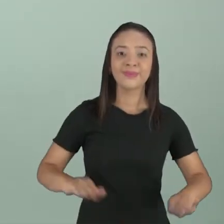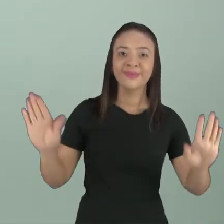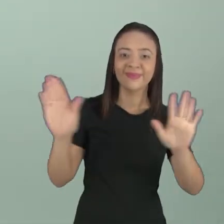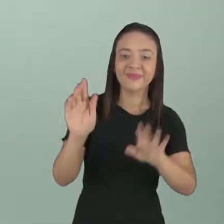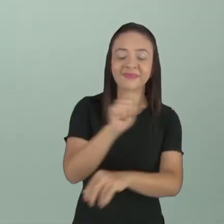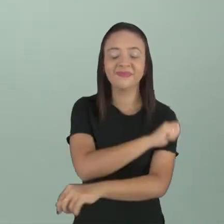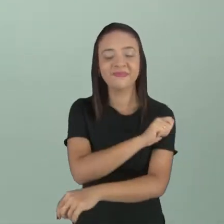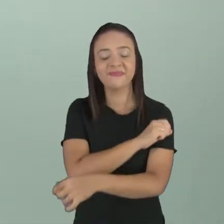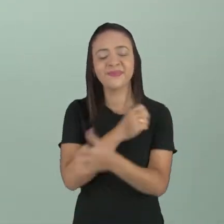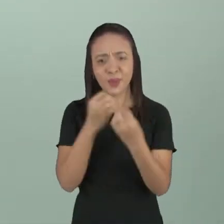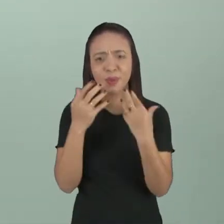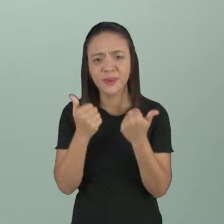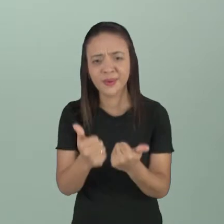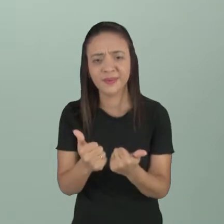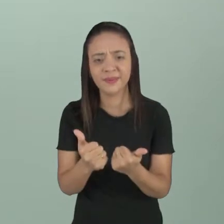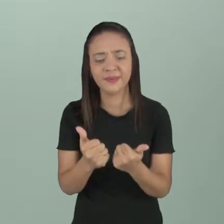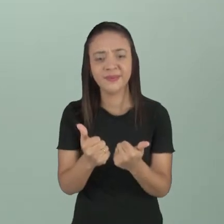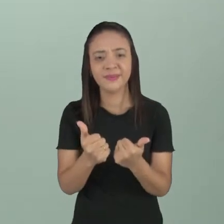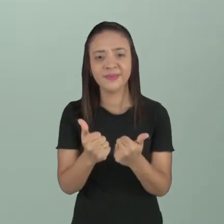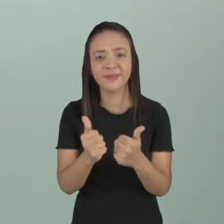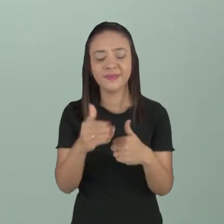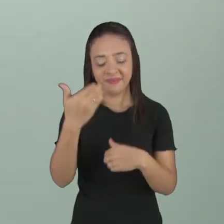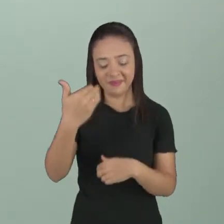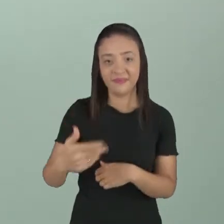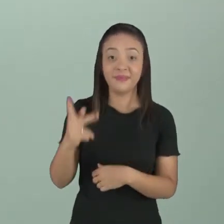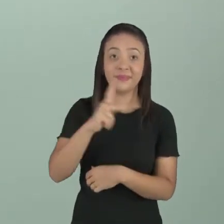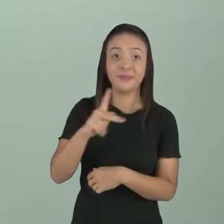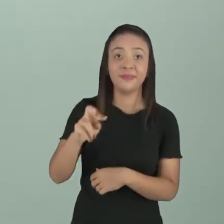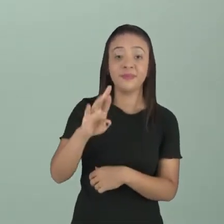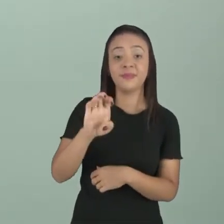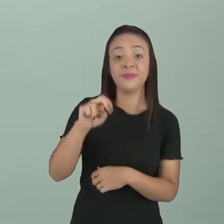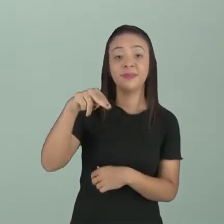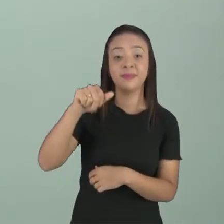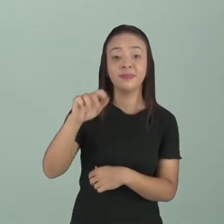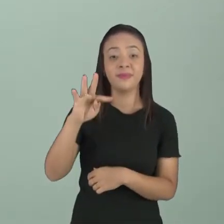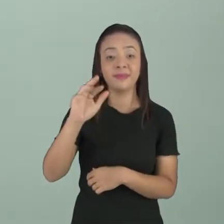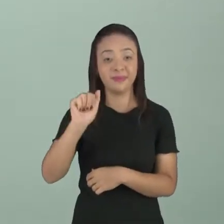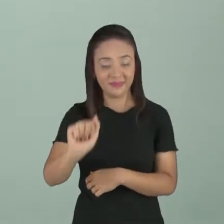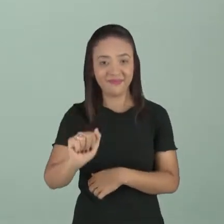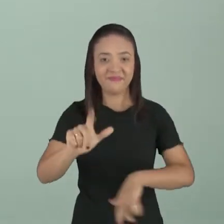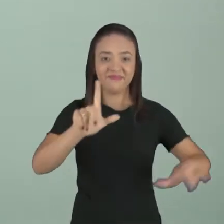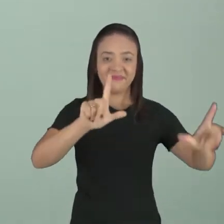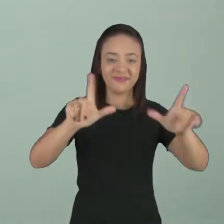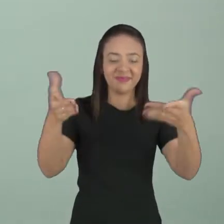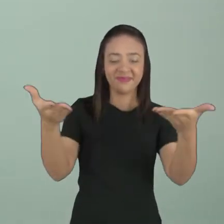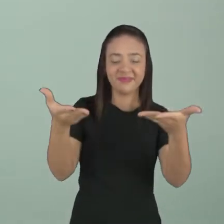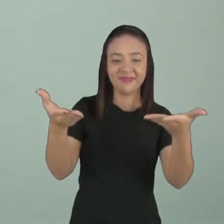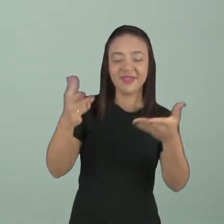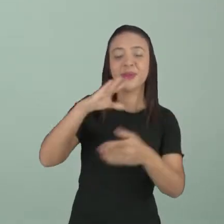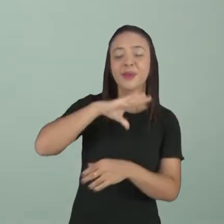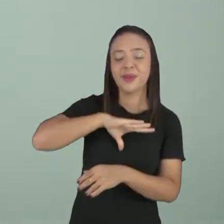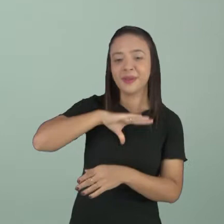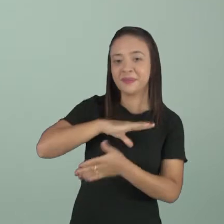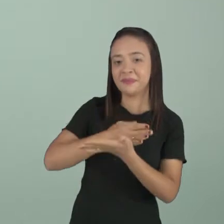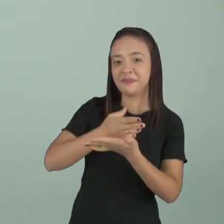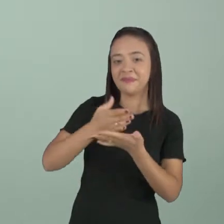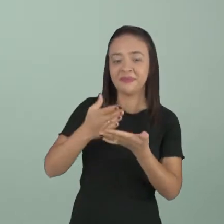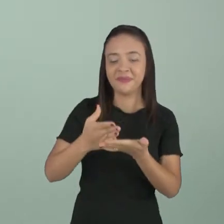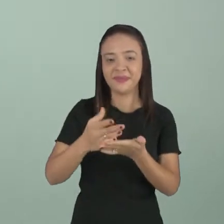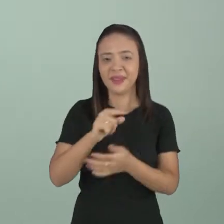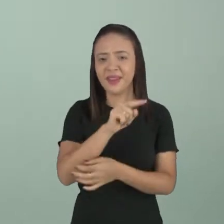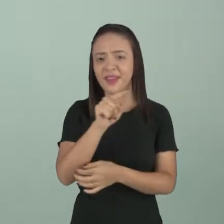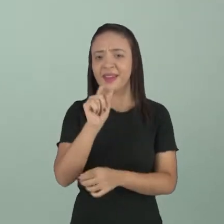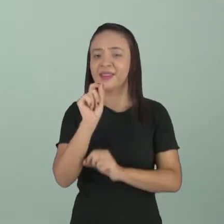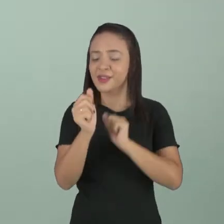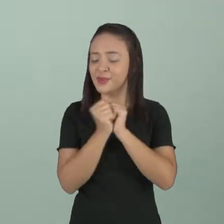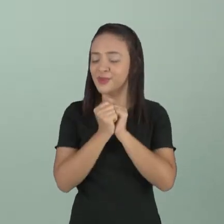o Olá alunos tudo bem com vocês professora Renata mais uma vez chegando na tela com a língua portuguesa e